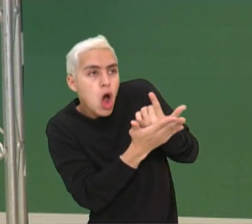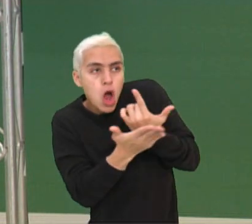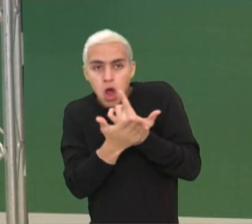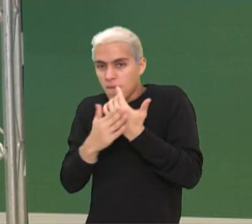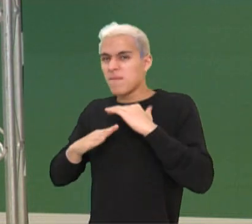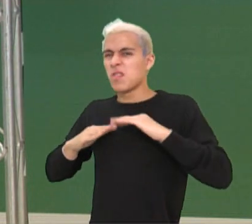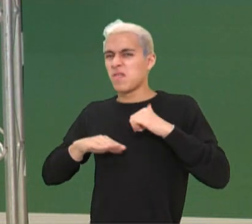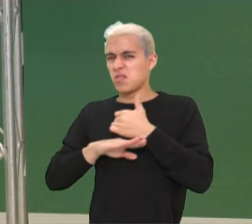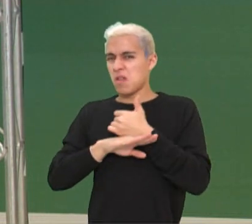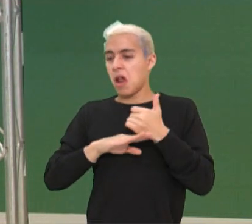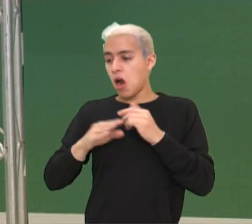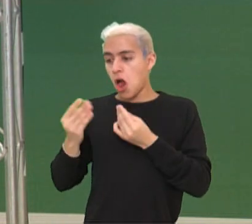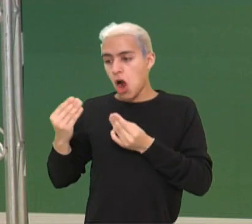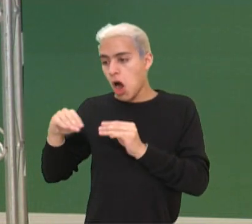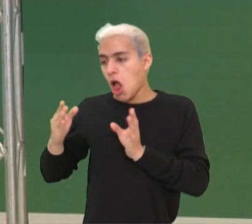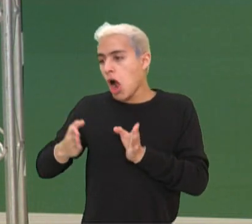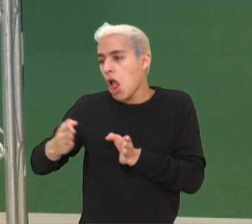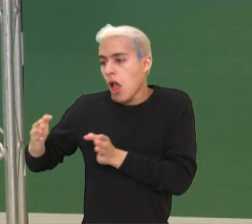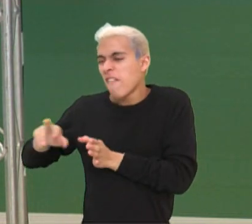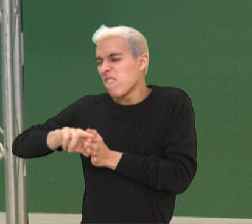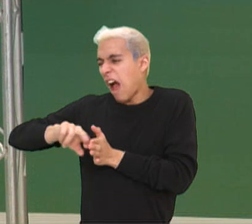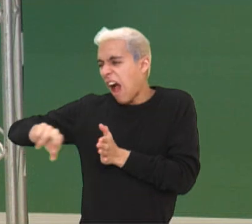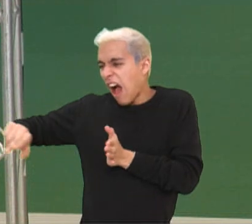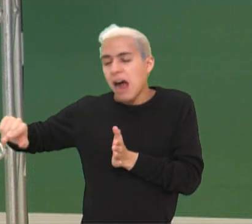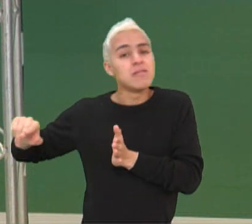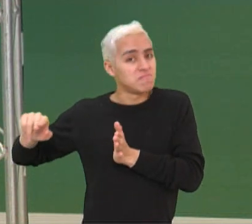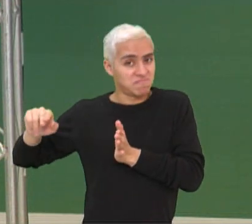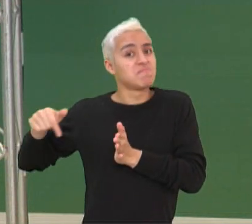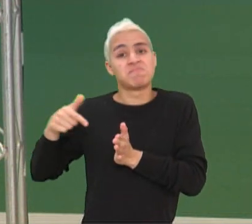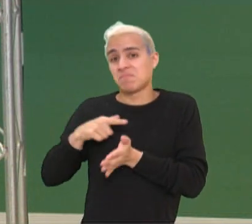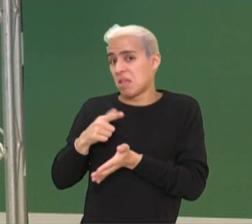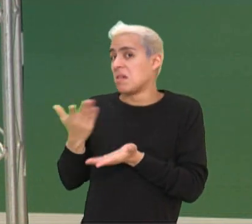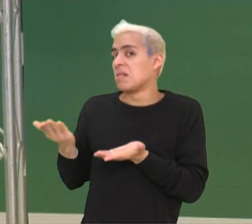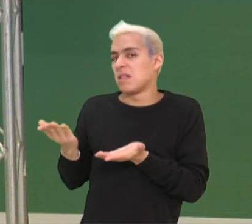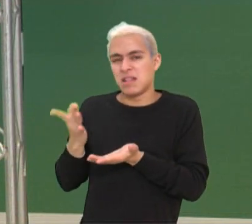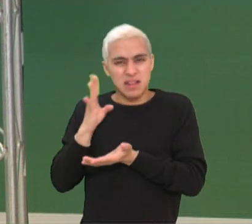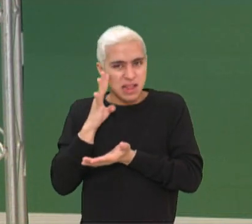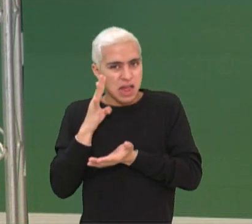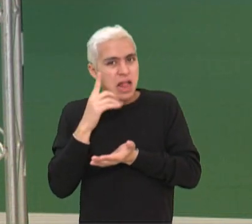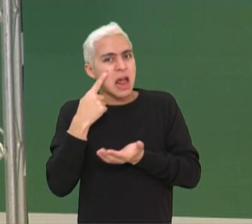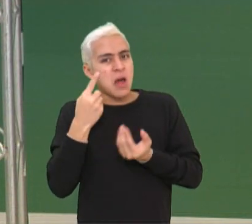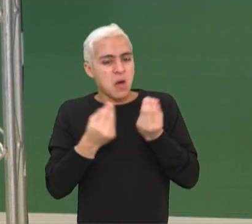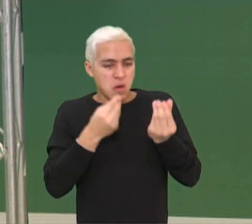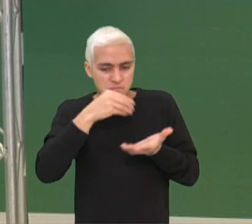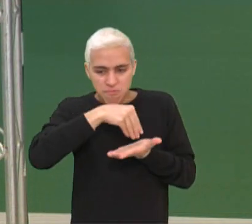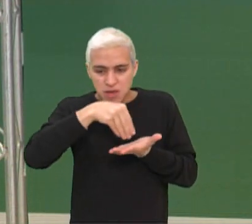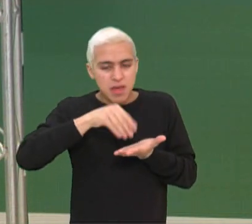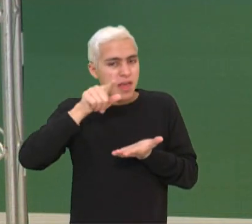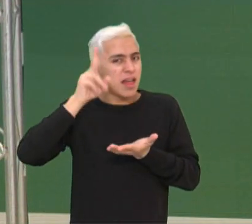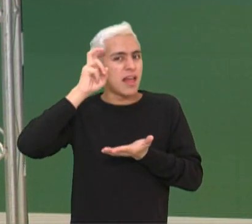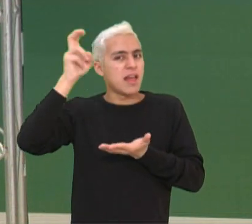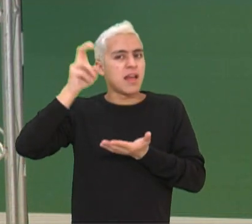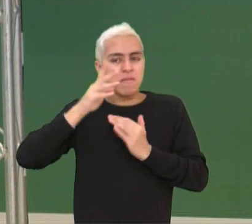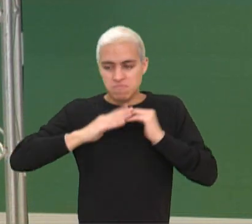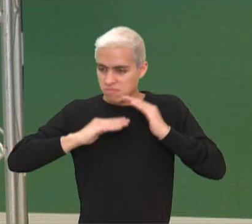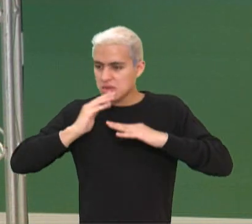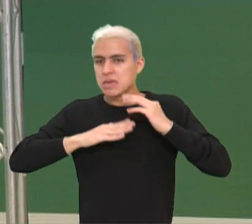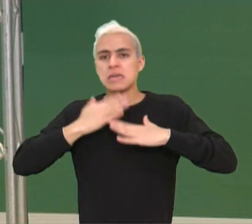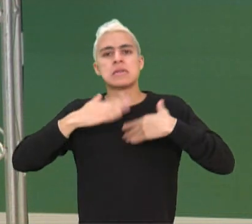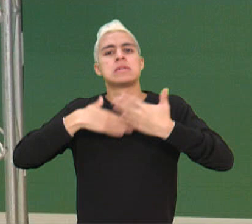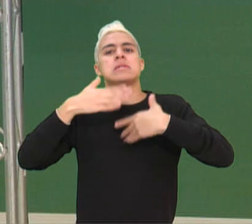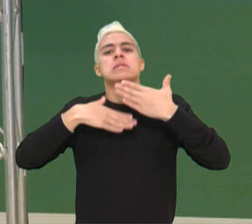né? Jogadores profissionais. Muito legal a prática, né? Interessante e inteligente, né? Você aperfeiçoa muito